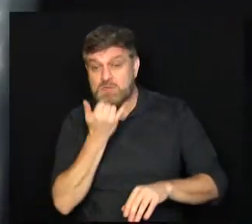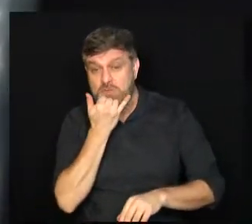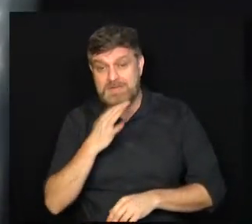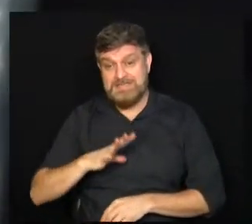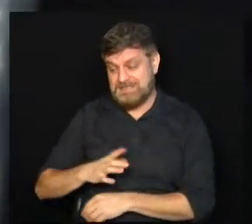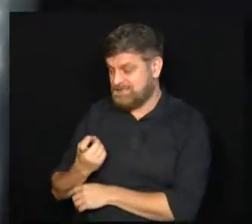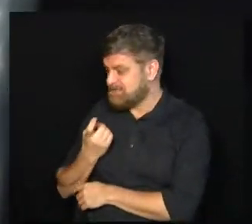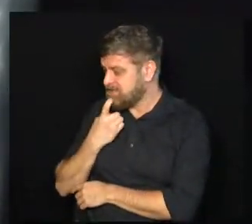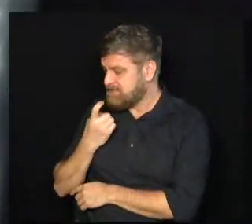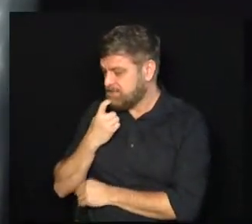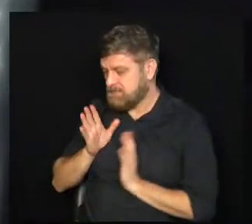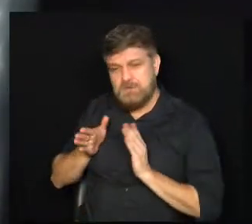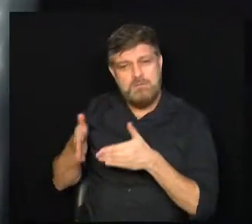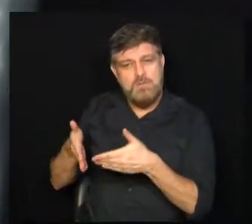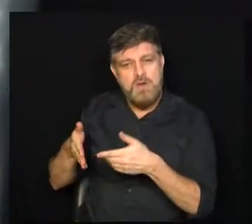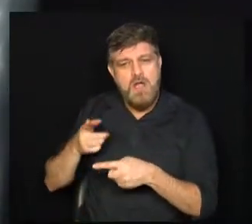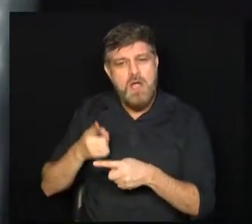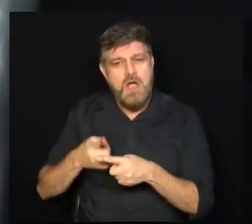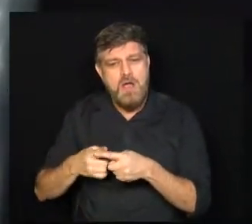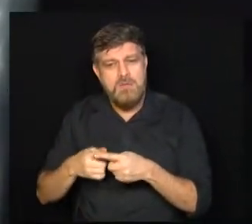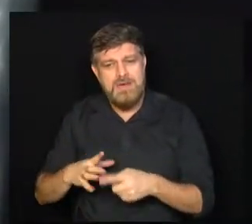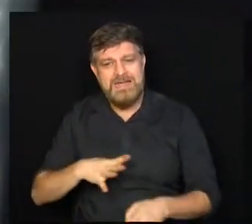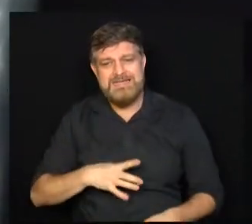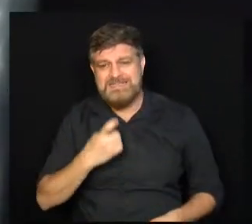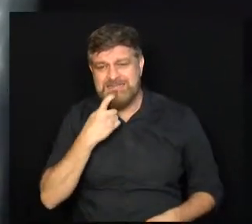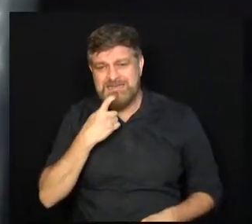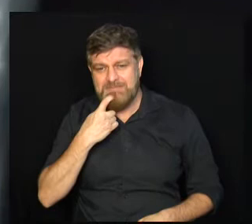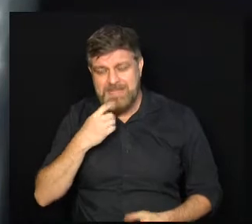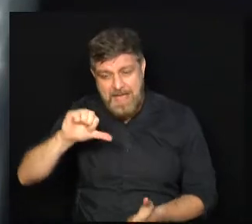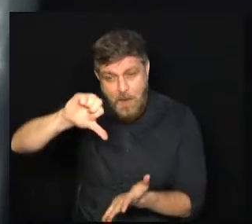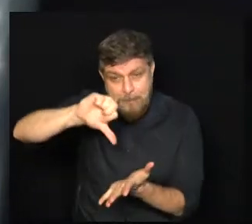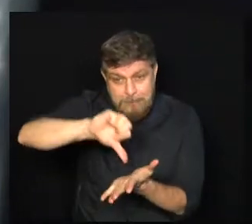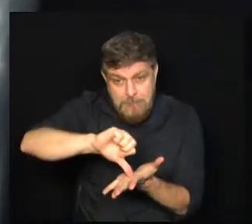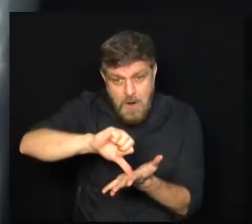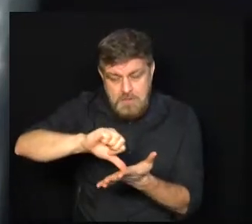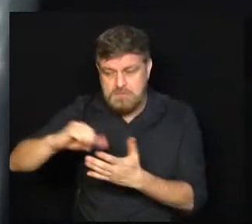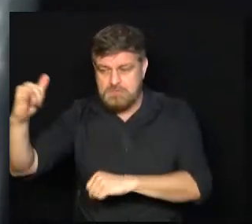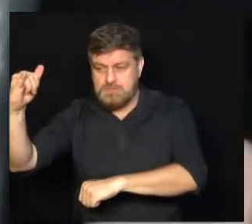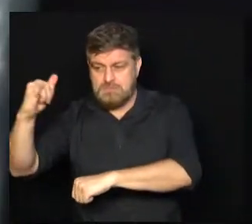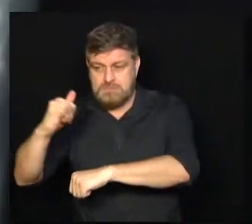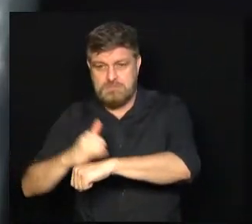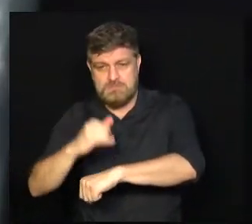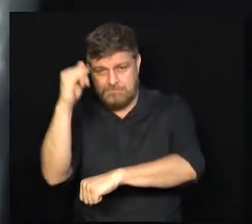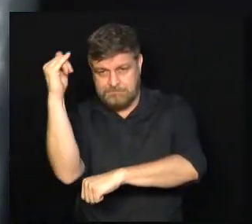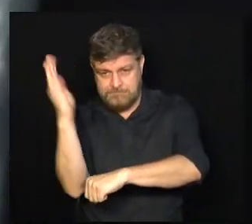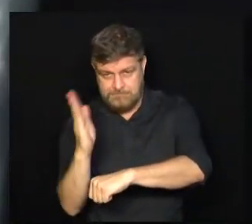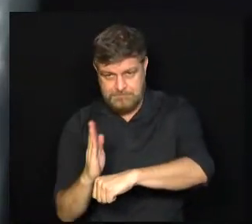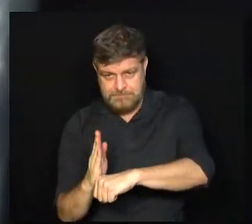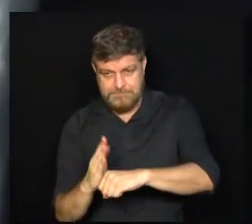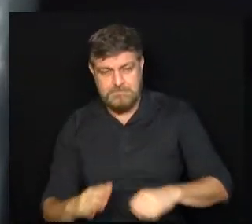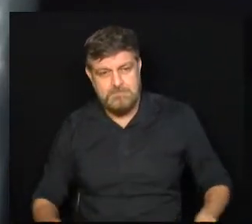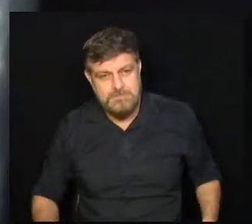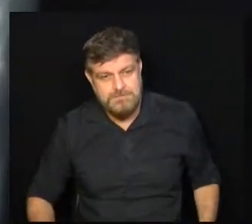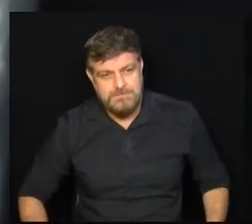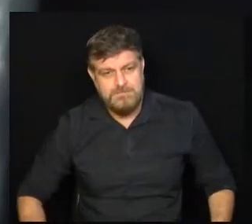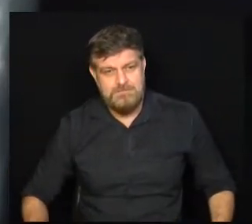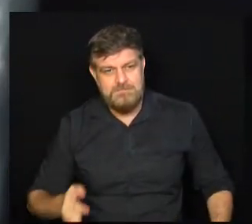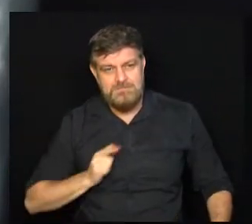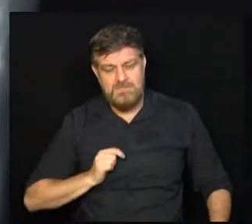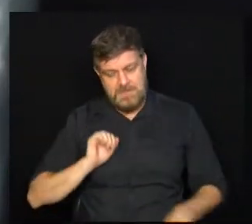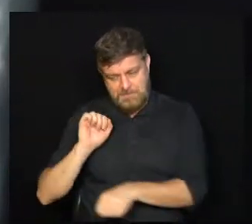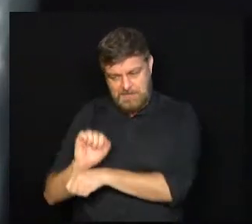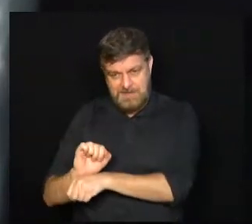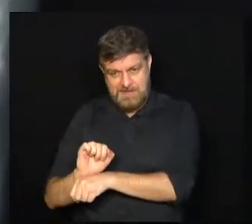né? Por que que Campinas se tornou um polo de aviação nacional? Isso aí eu vou então, vou dar um break